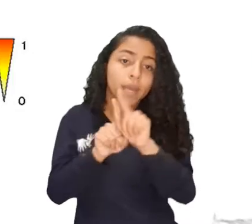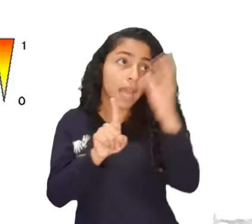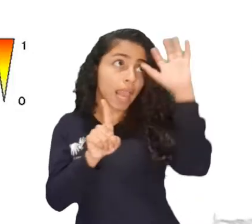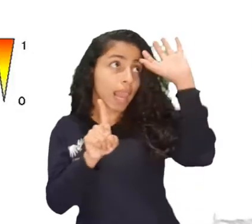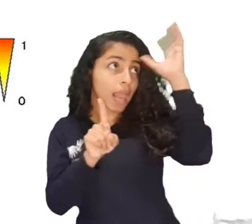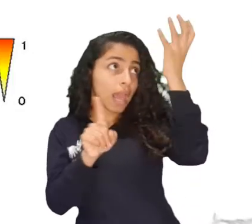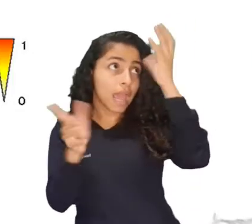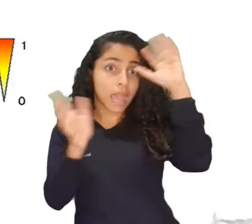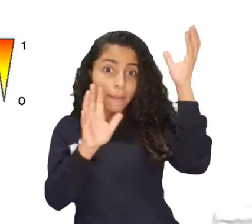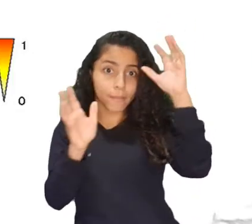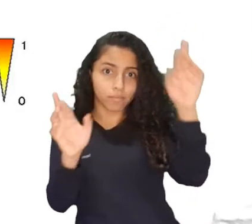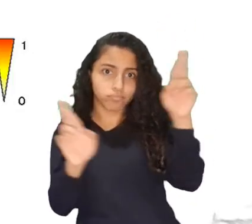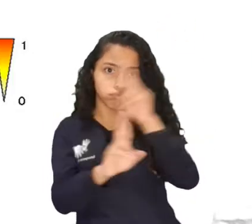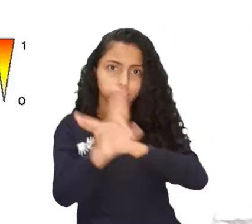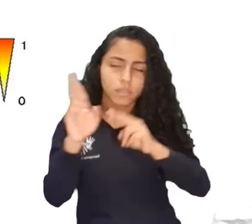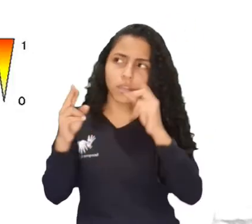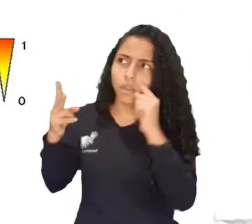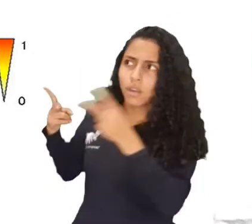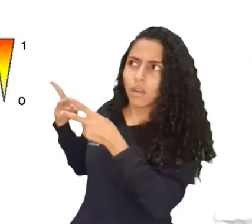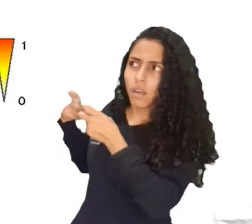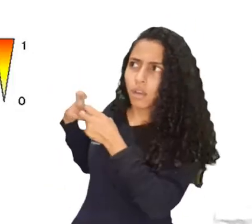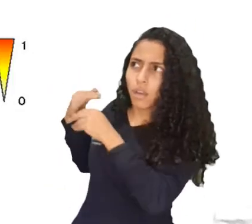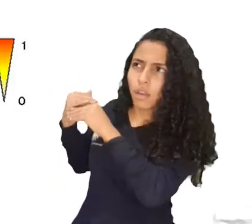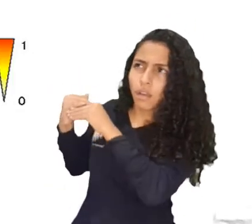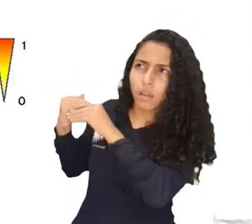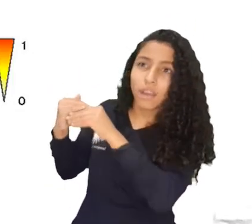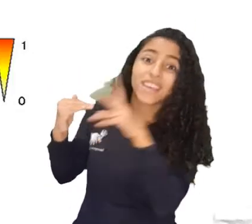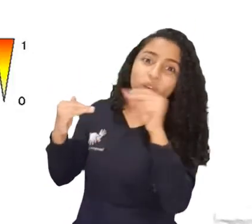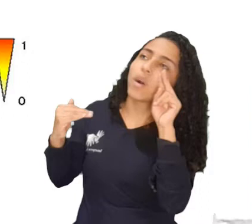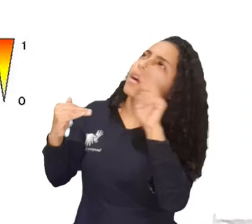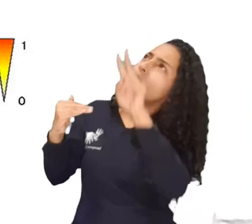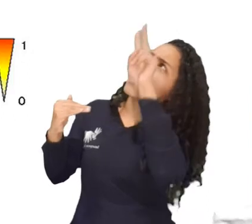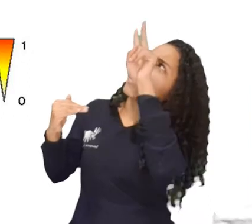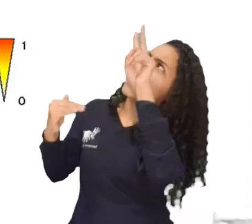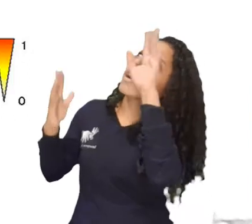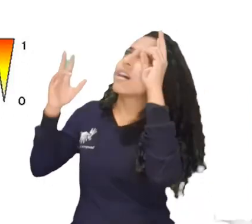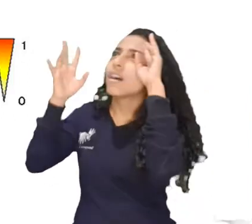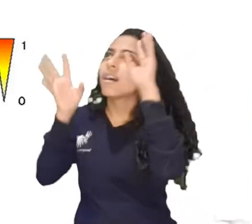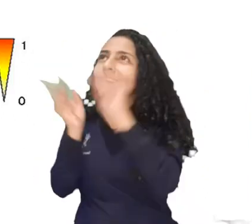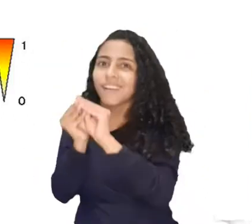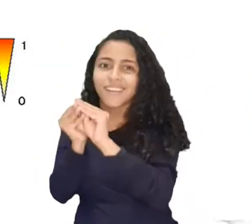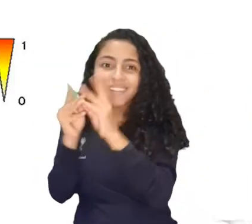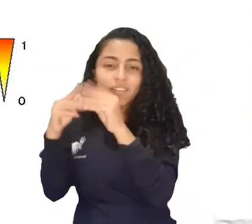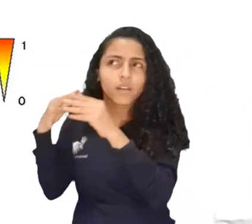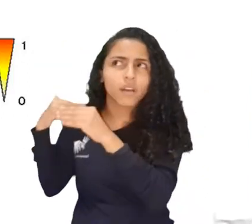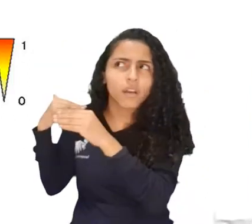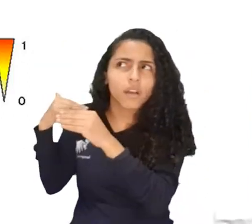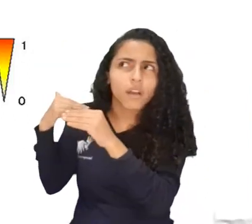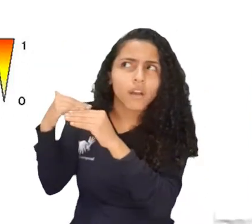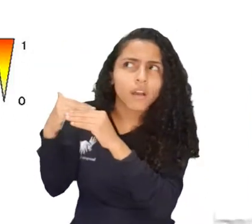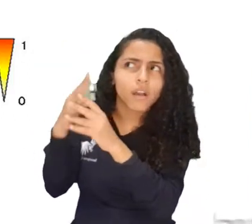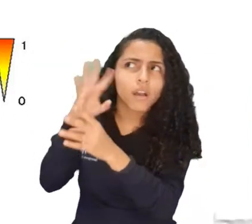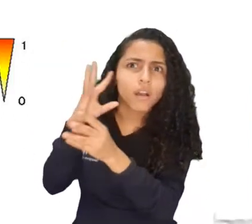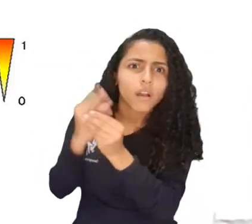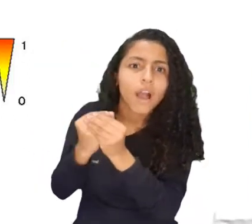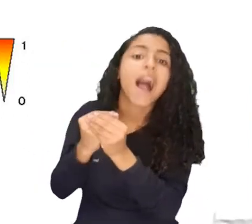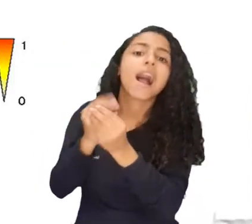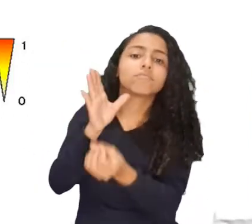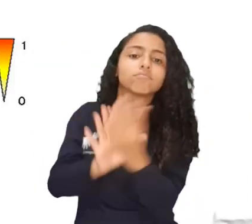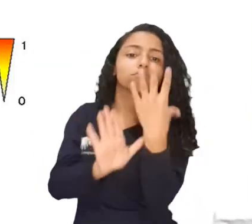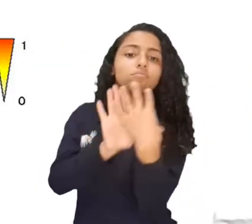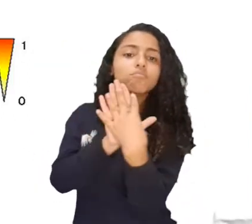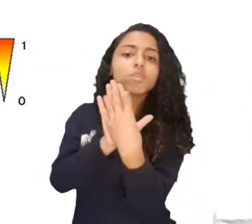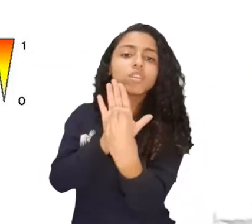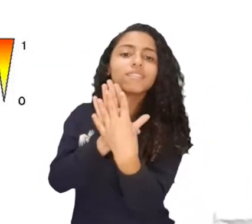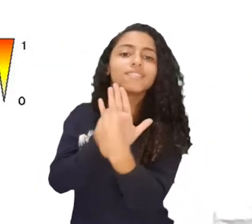enxergar um padrão, como você faria olhando para o céu para saber se vai chover, e a partir desse padrão criar um modelo. Esse modelo é o que vai me